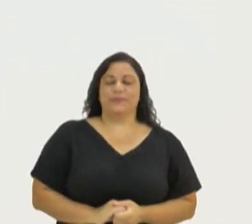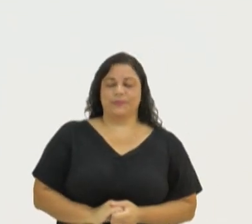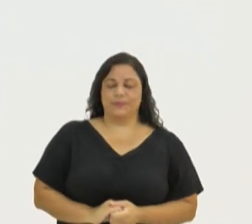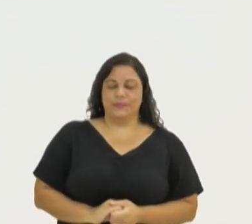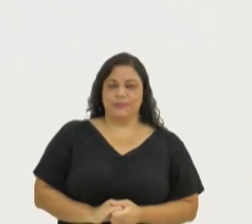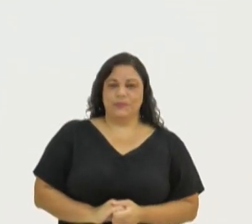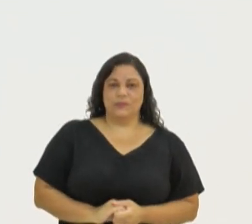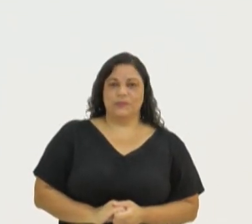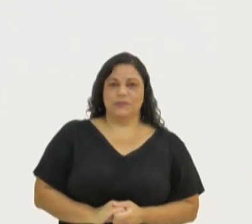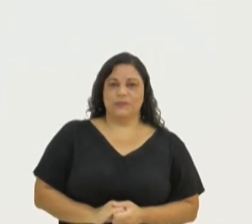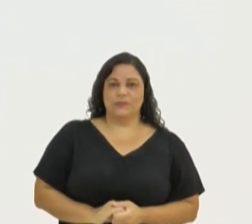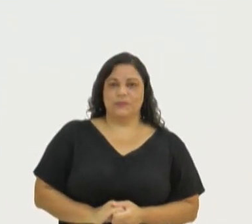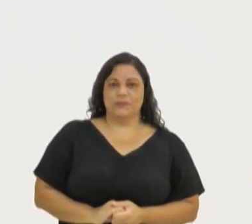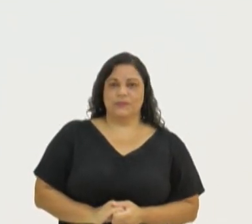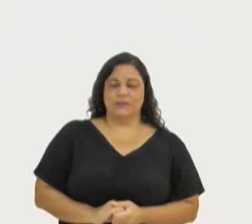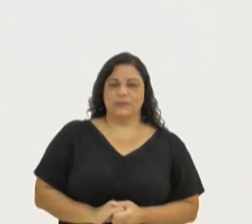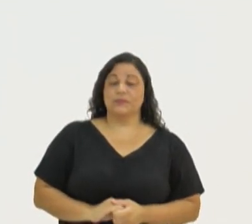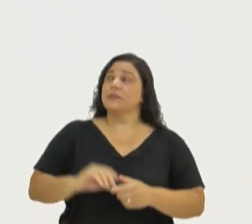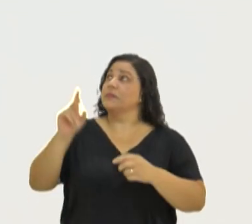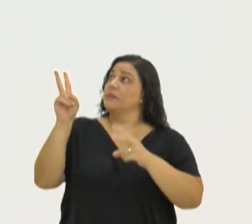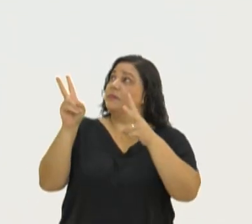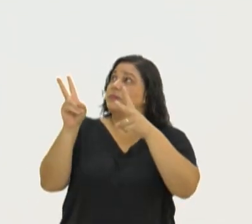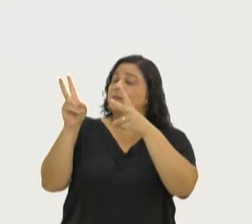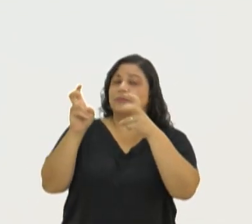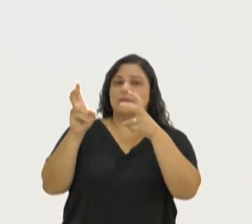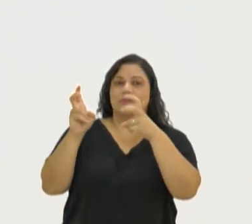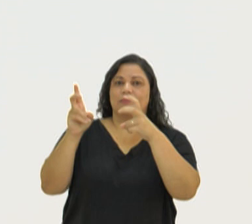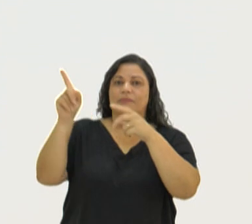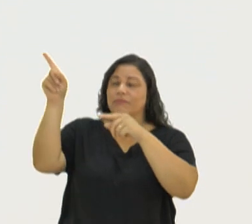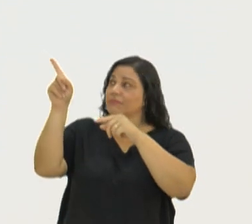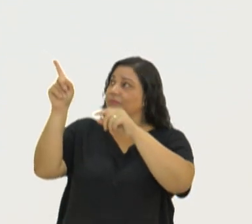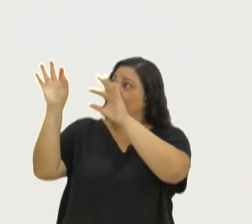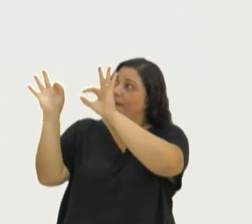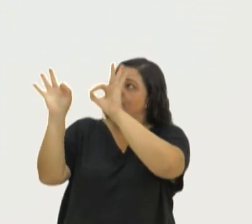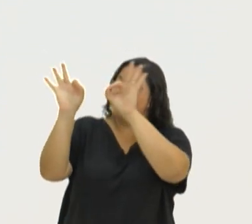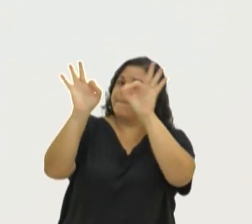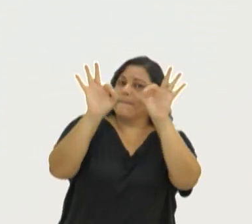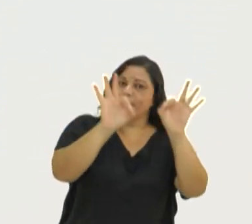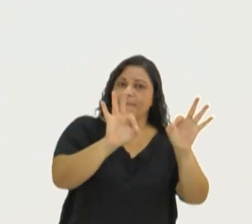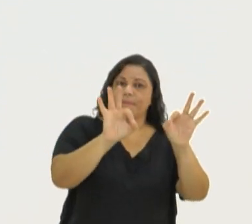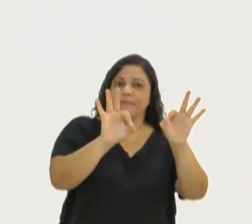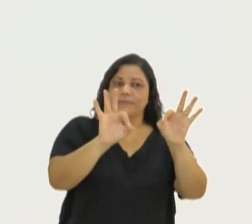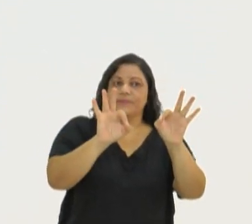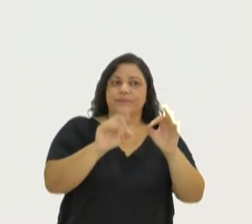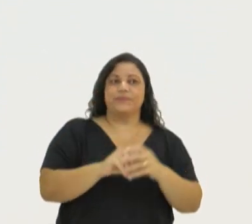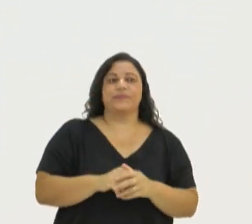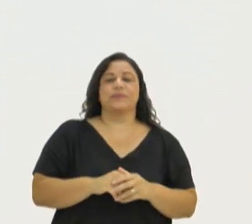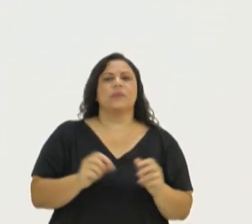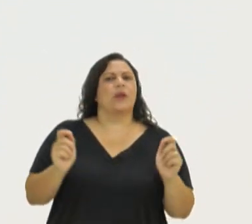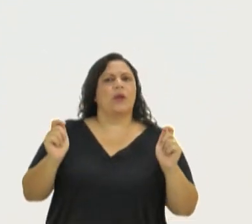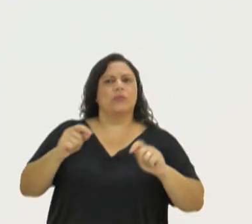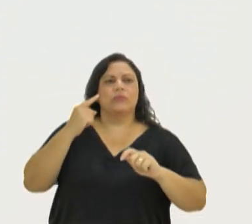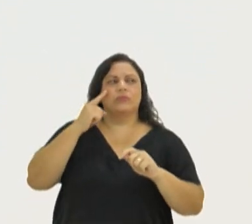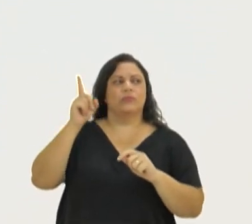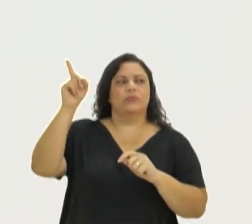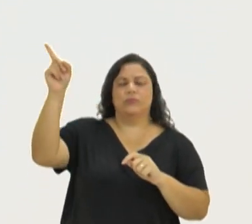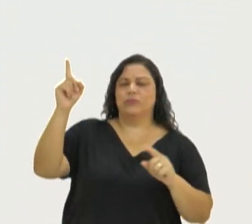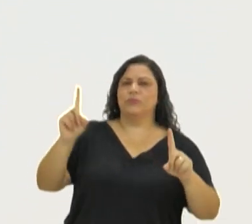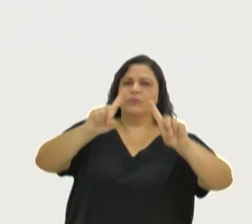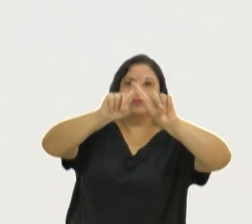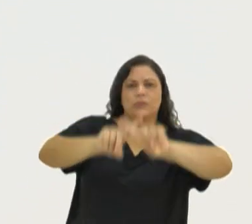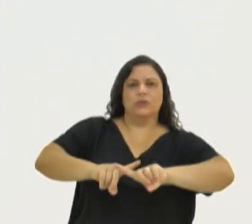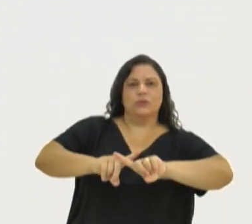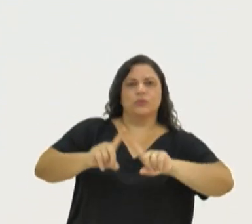Bem, aqui nós temos vários recursos, como, por exemplo, aqui no Play, que você pode jogar com outras pessoas.